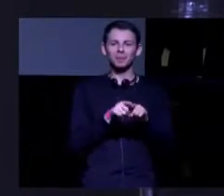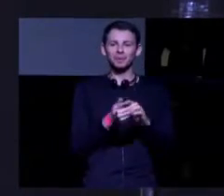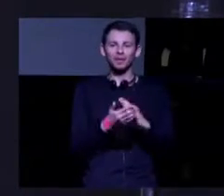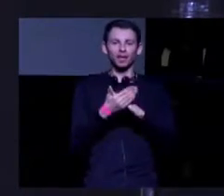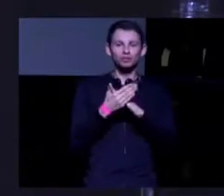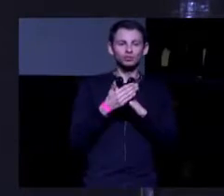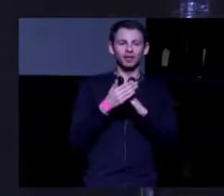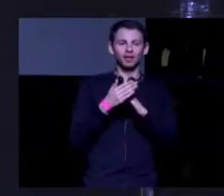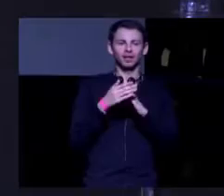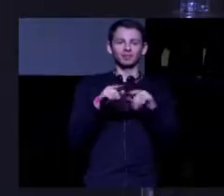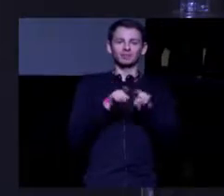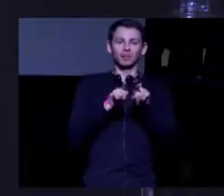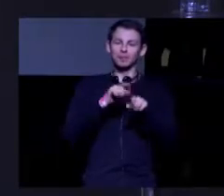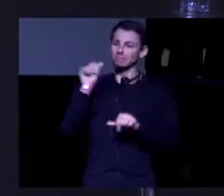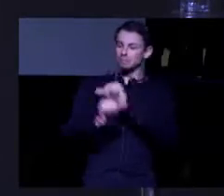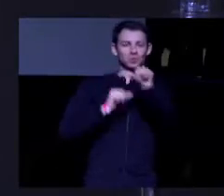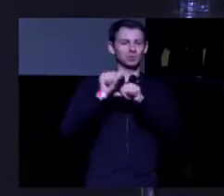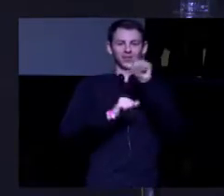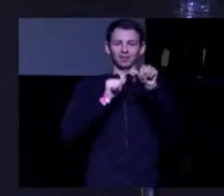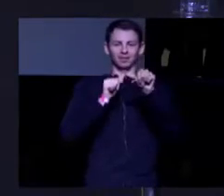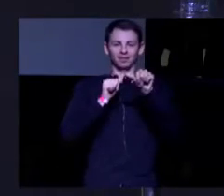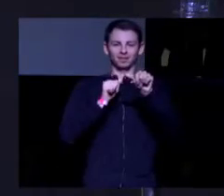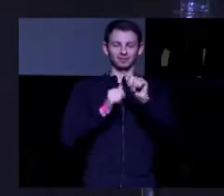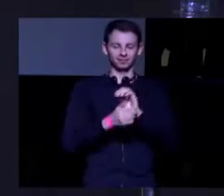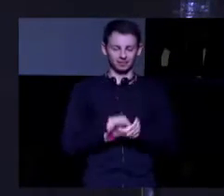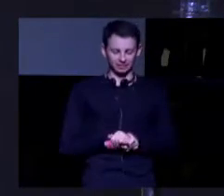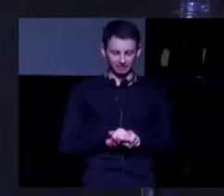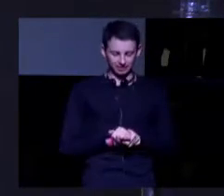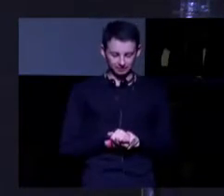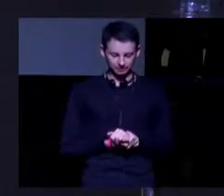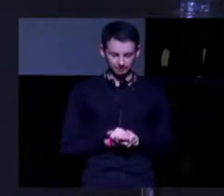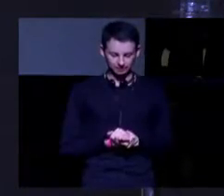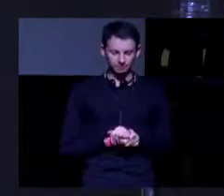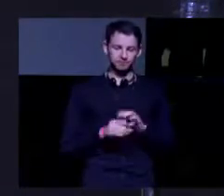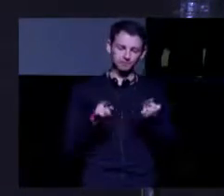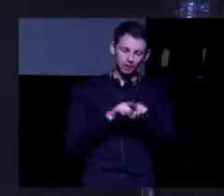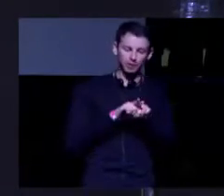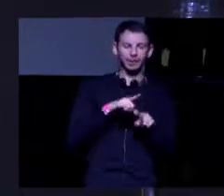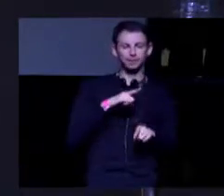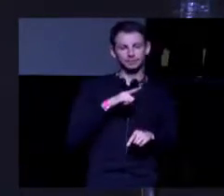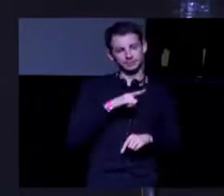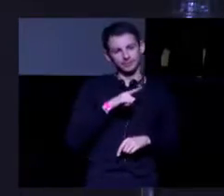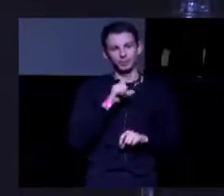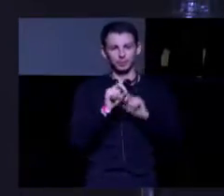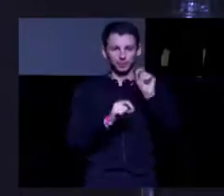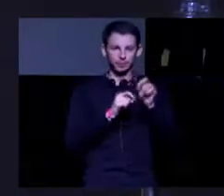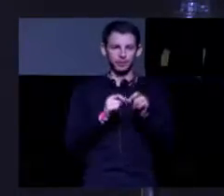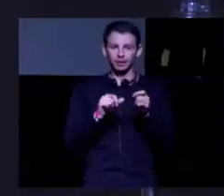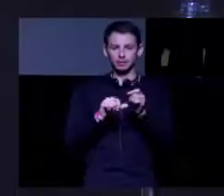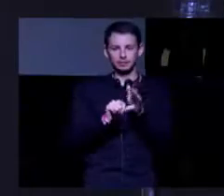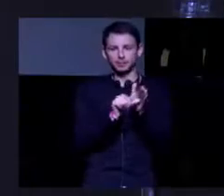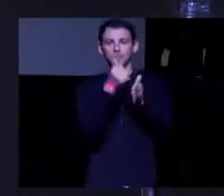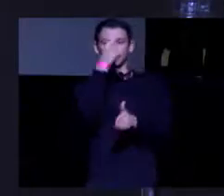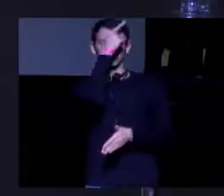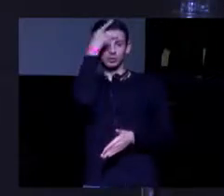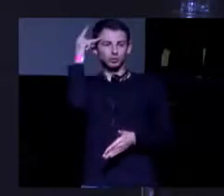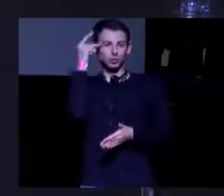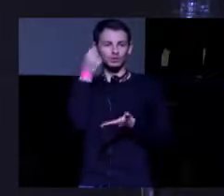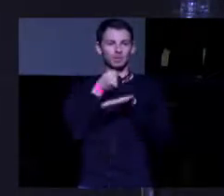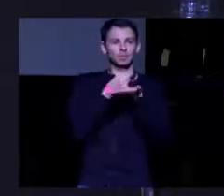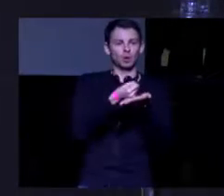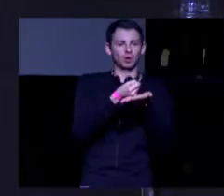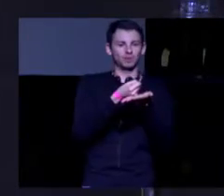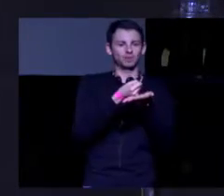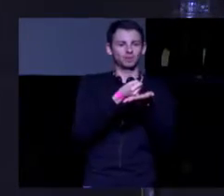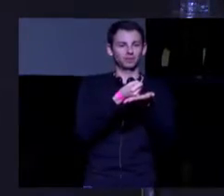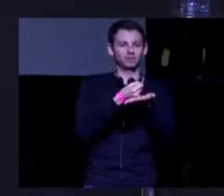causando transformação. E tem aquela questão dos primeiros apoiadores, né, que são aqueles que dão o start para a coisa